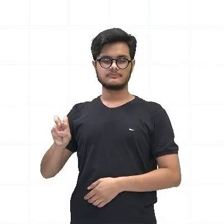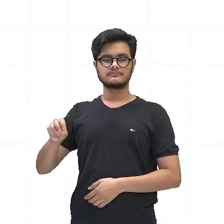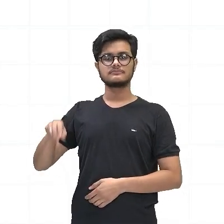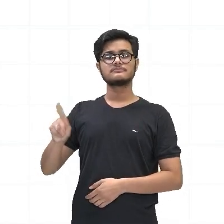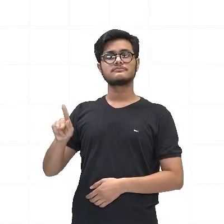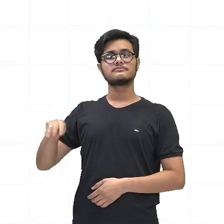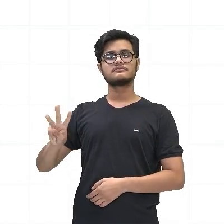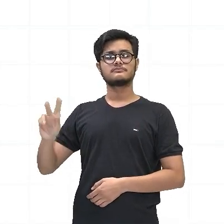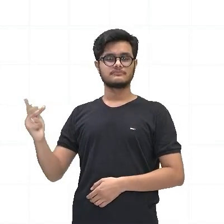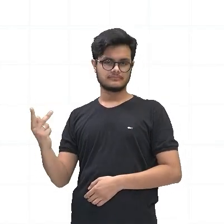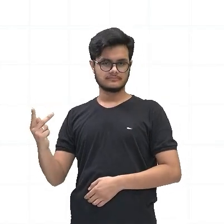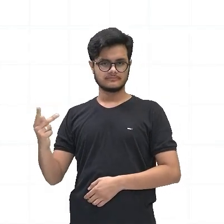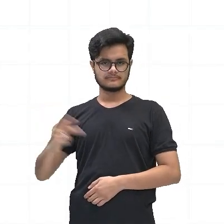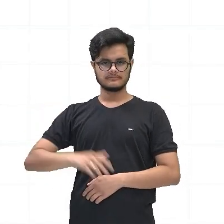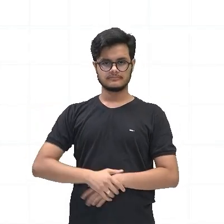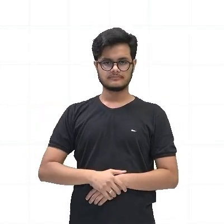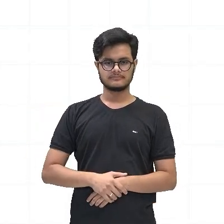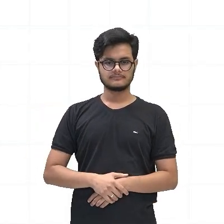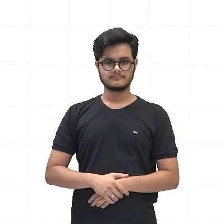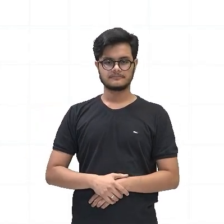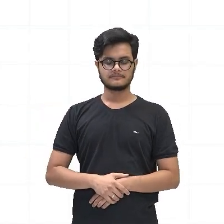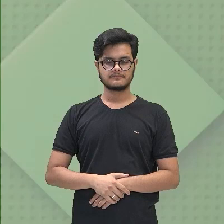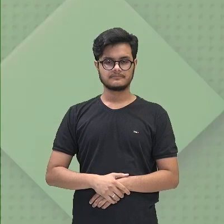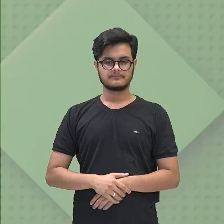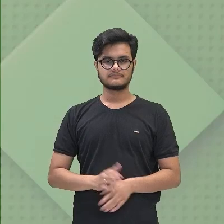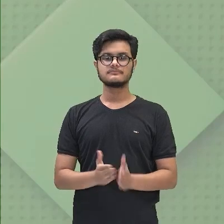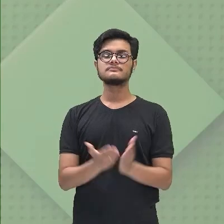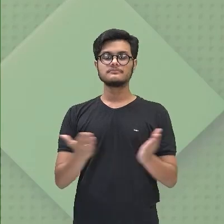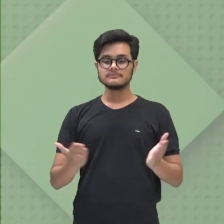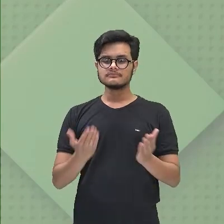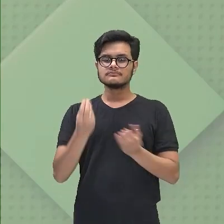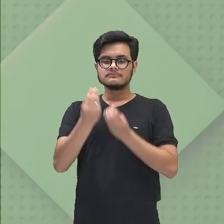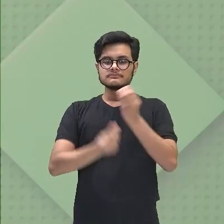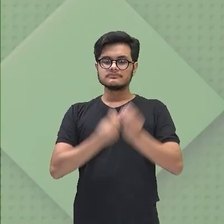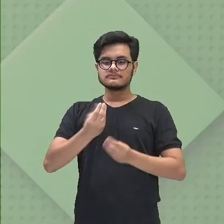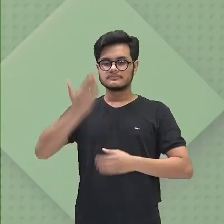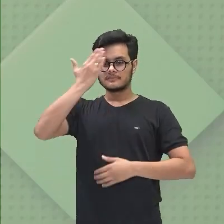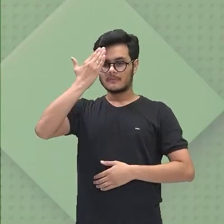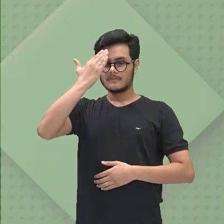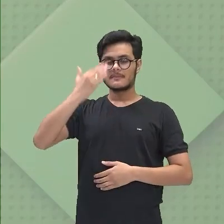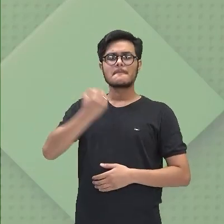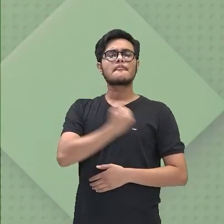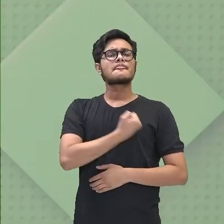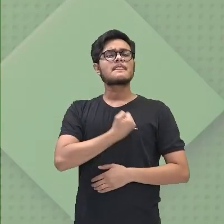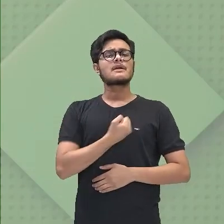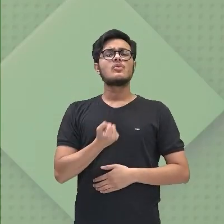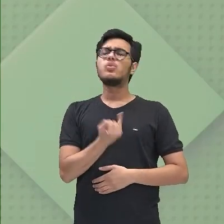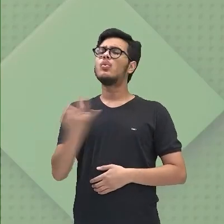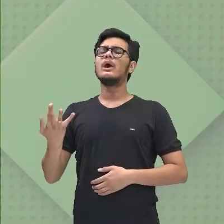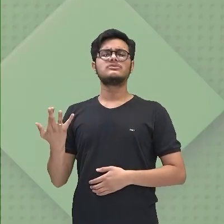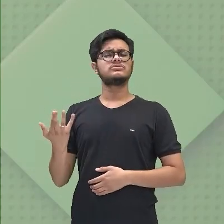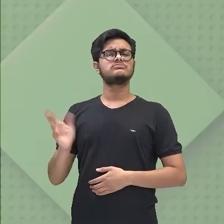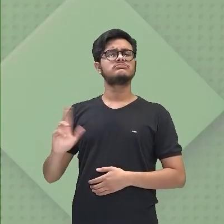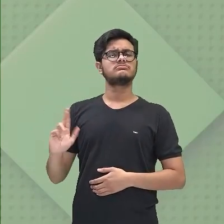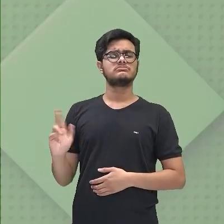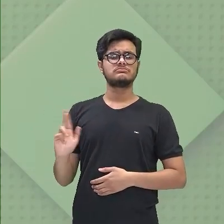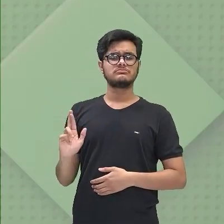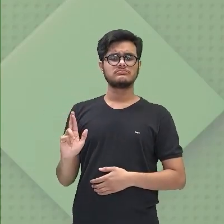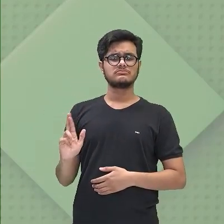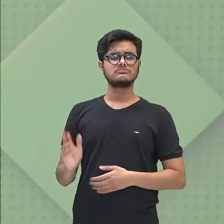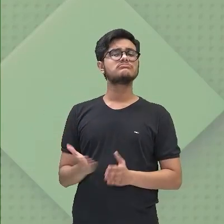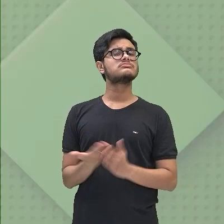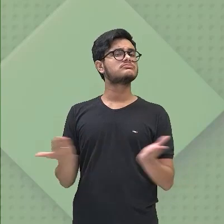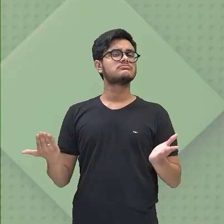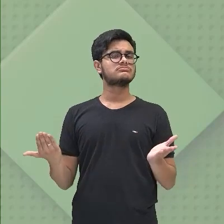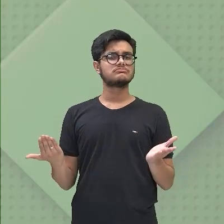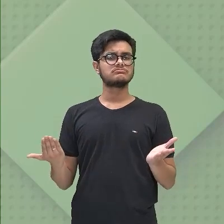17,55 quilowatts-hora. E agora, para a gente saber quanto que isso vai dar numa conta, né, de energia elétrica, qual é o valor